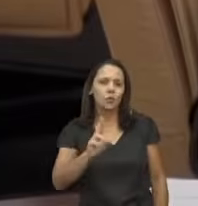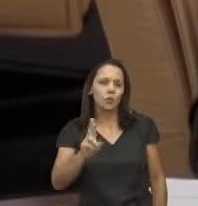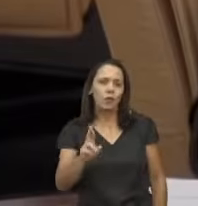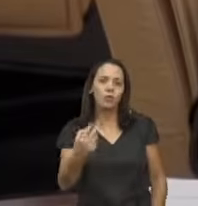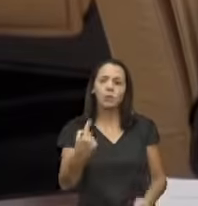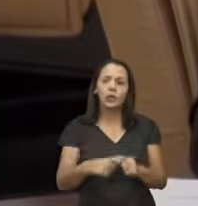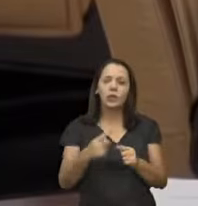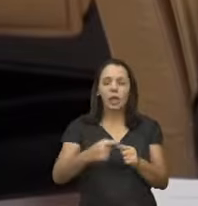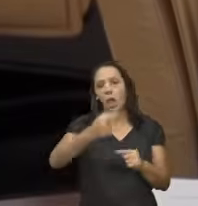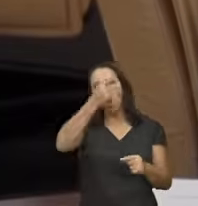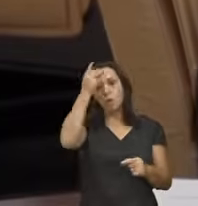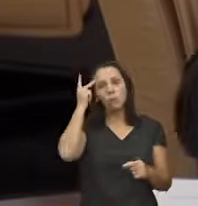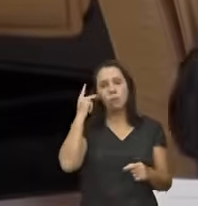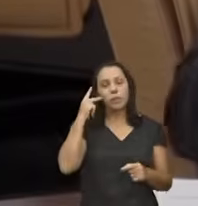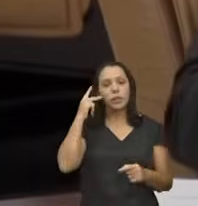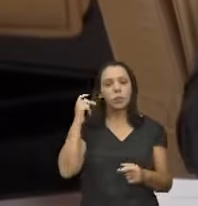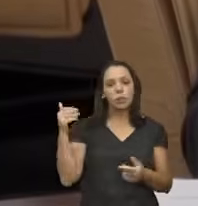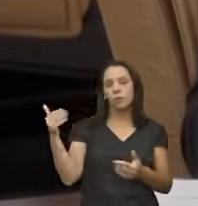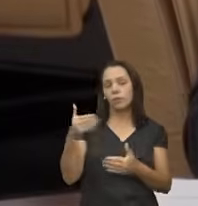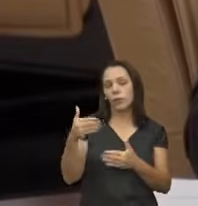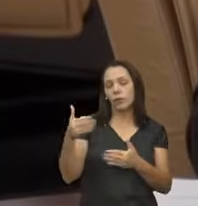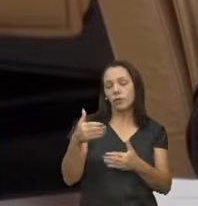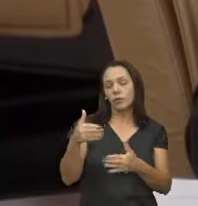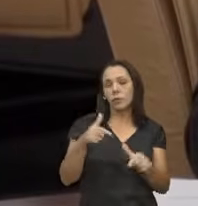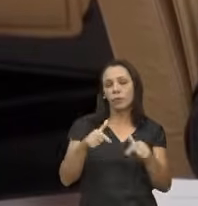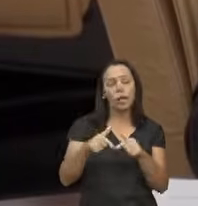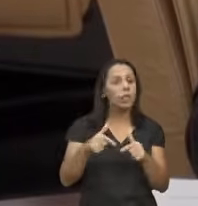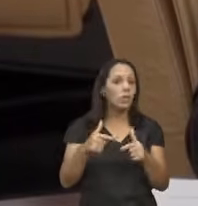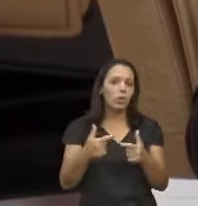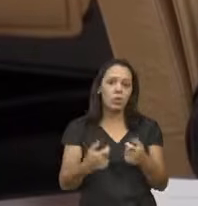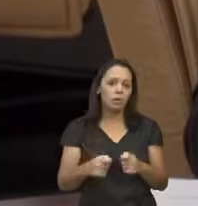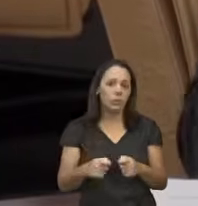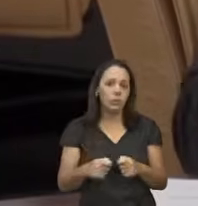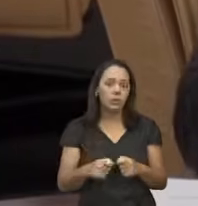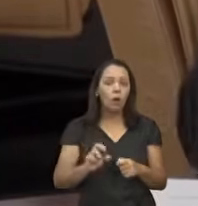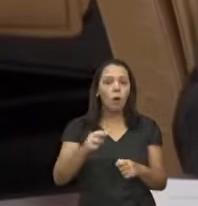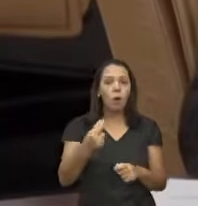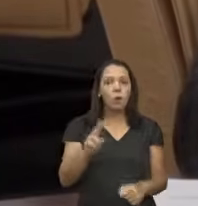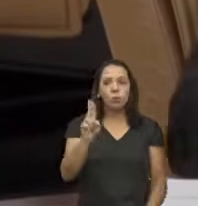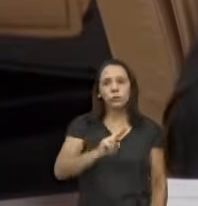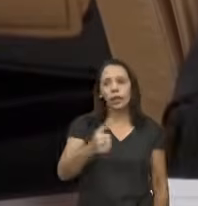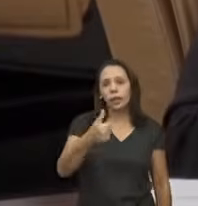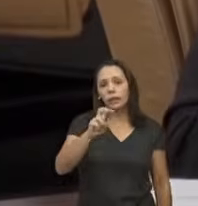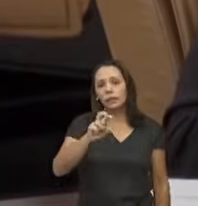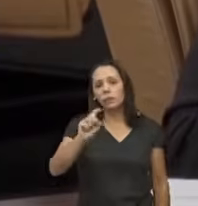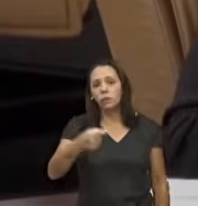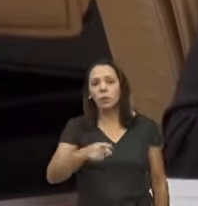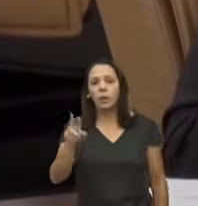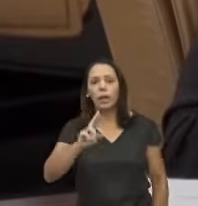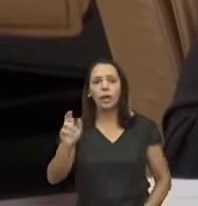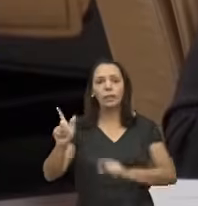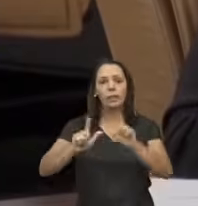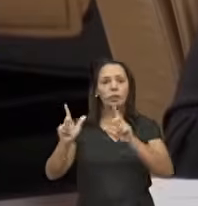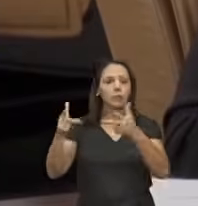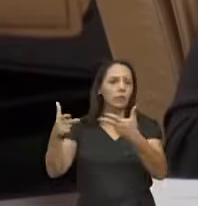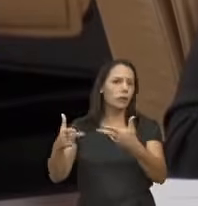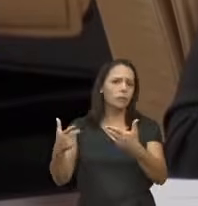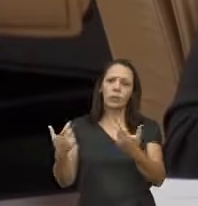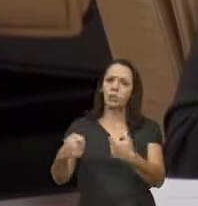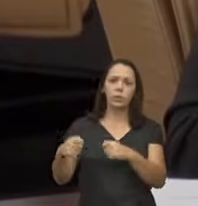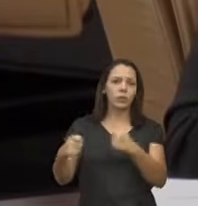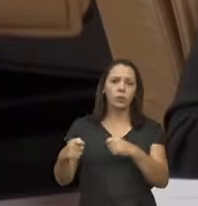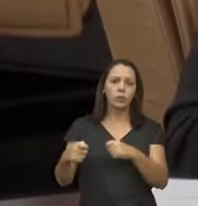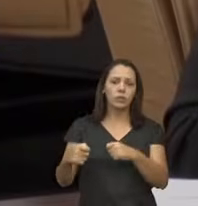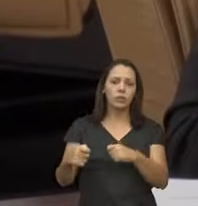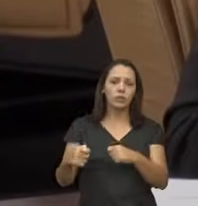vereadores. Talvez a gente não tenha que gastar os mesmos R$ 15.000 da TV Câmara, porque daí a gente não tem que fazer a transmissão todas